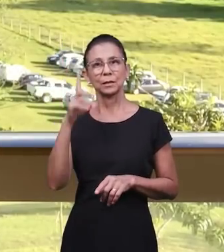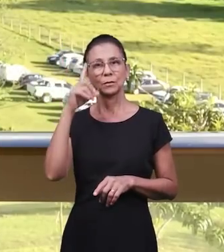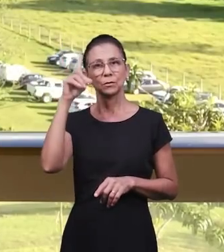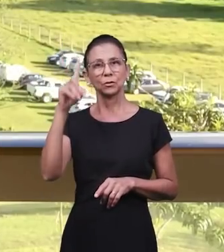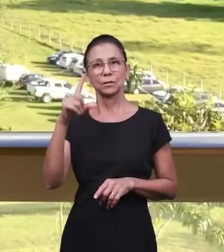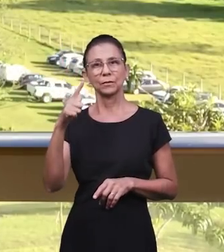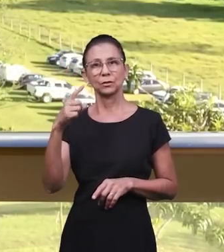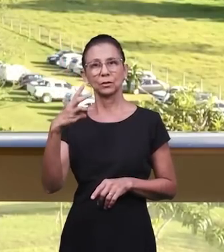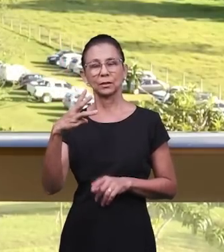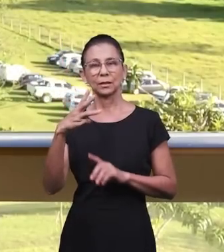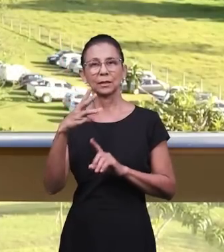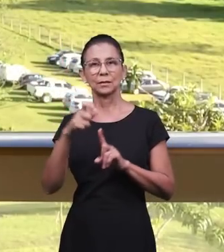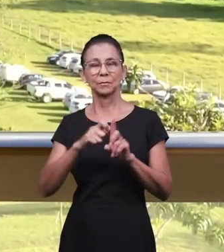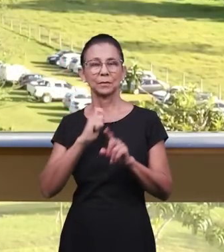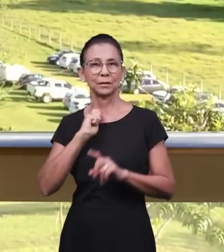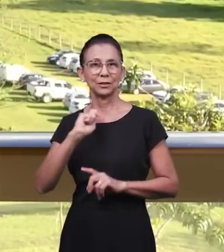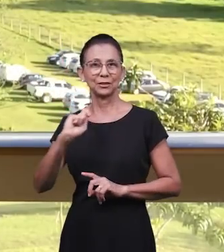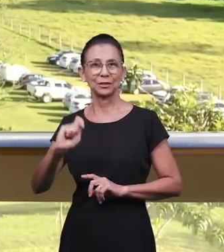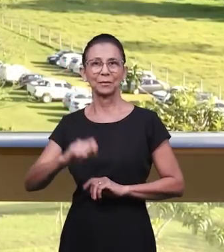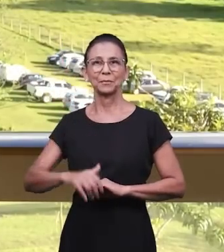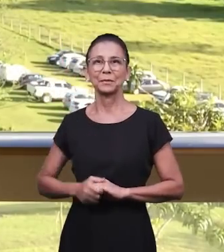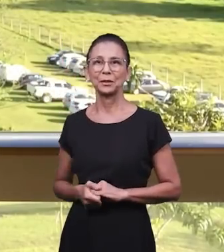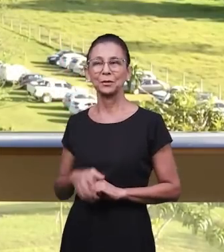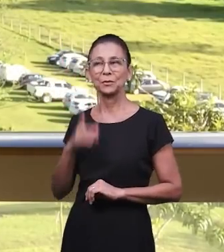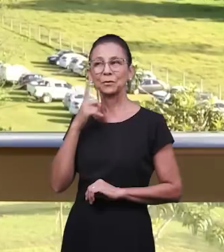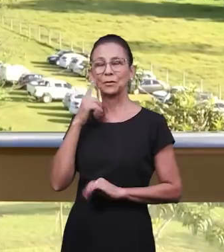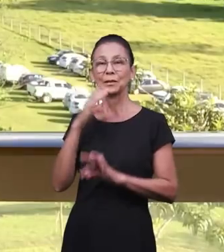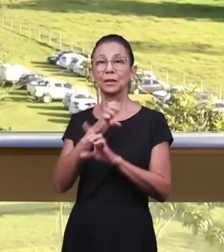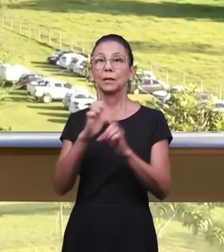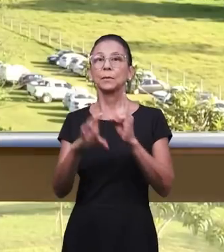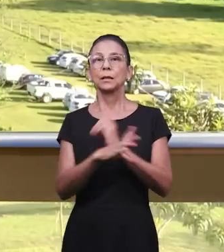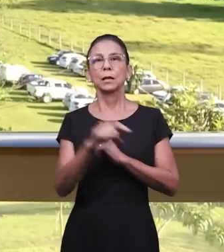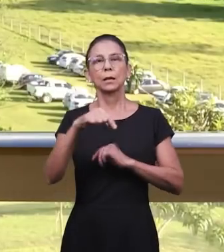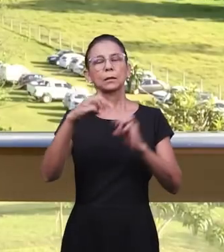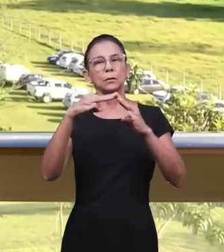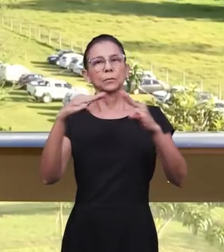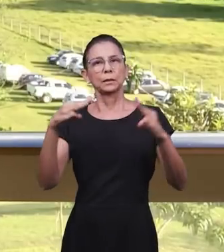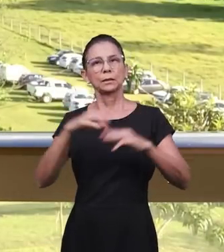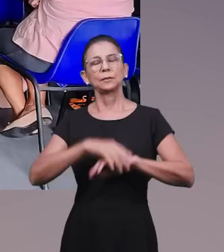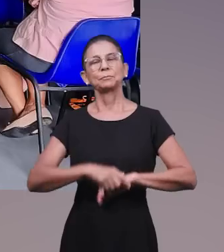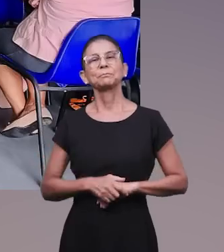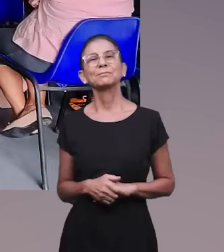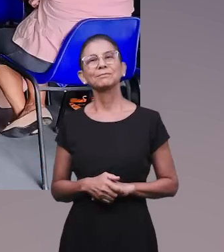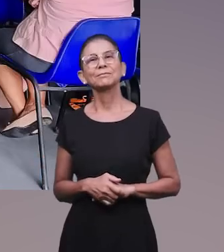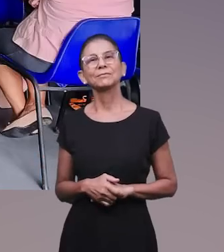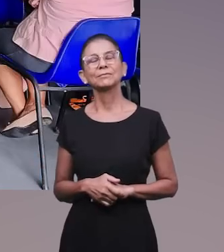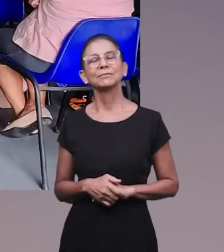do município de Palhoça participaram da Escola Bíblica Dominical aqui no Manaim de Florianópolis.